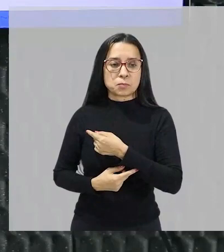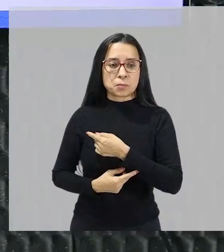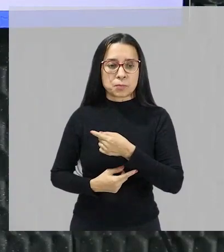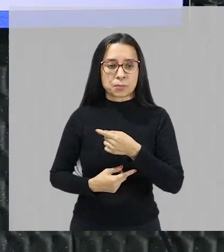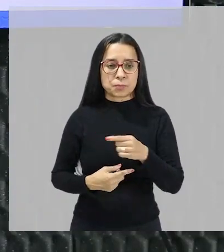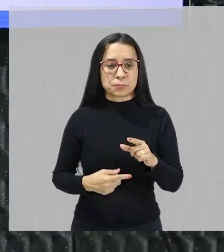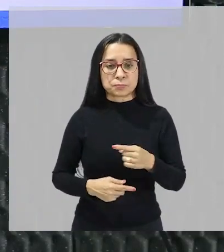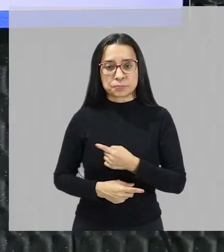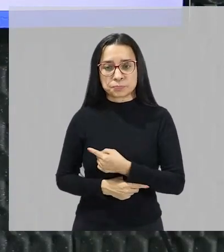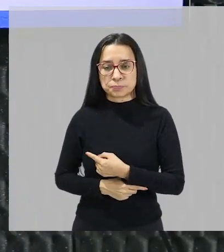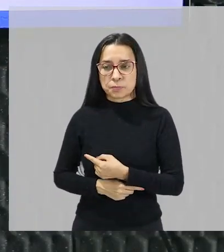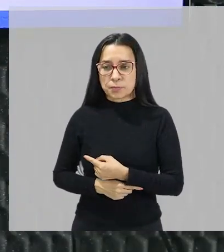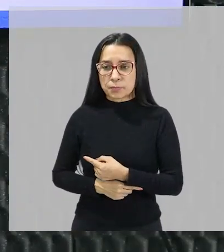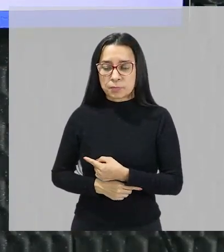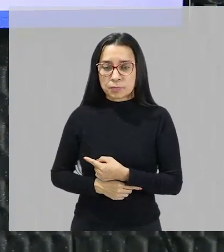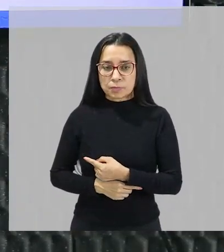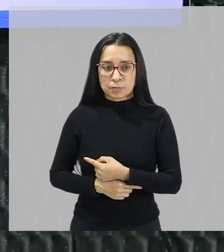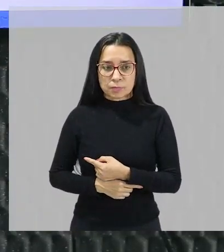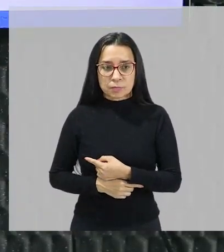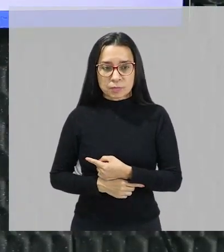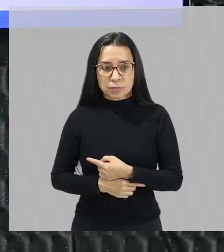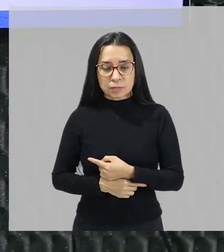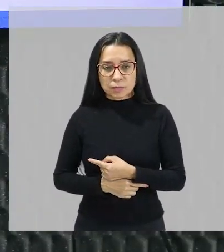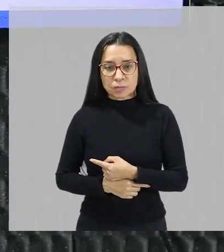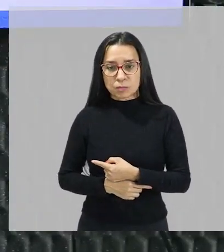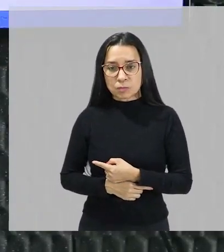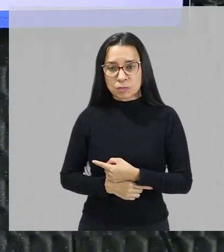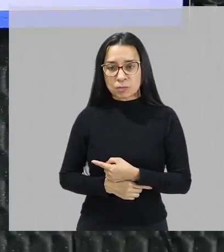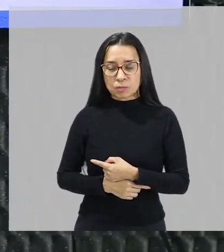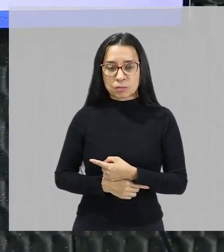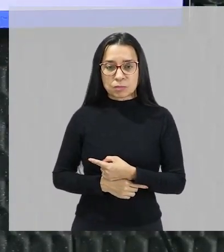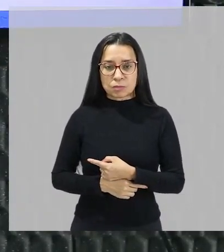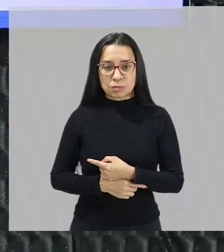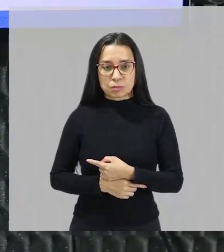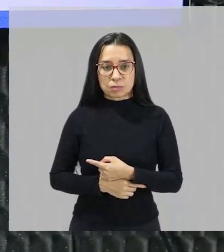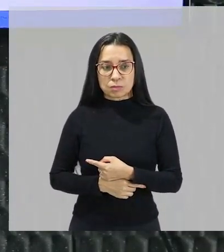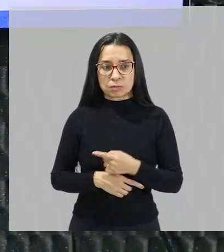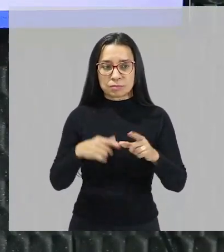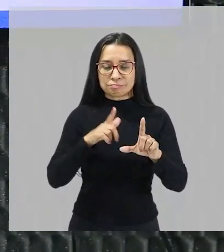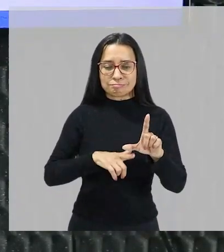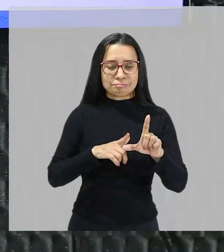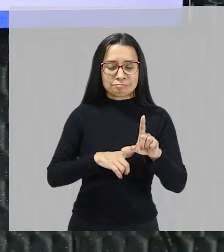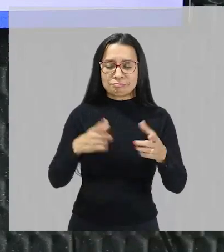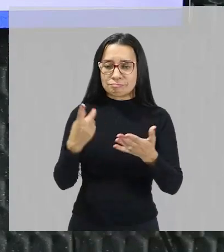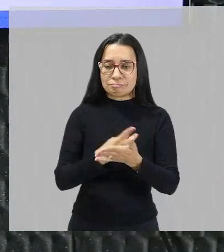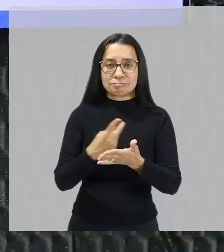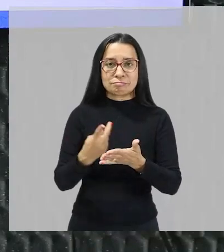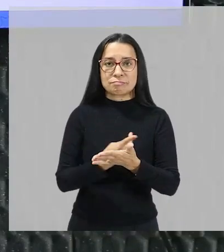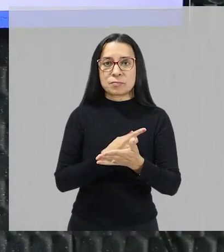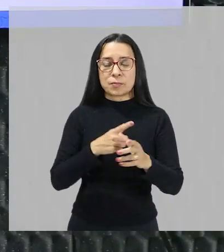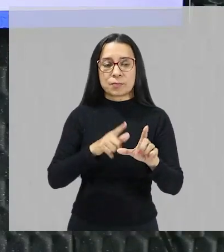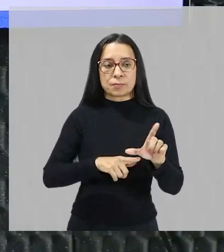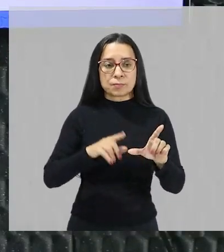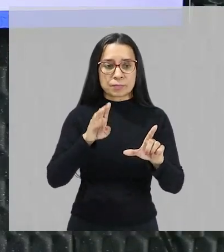De celebrações africanas como as danças que ao serem desenvolvidas, a letra A a gente já descarta de cara. Letra